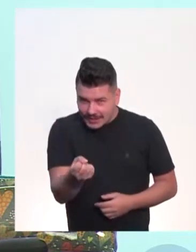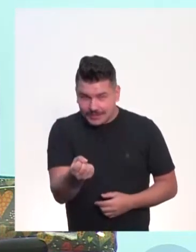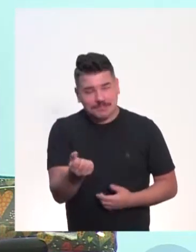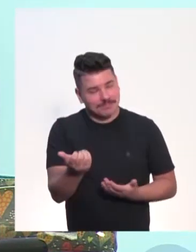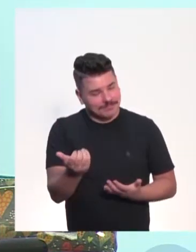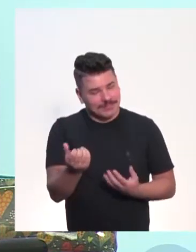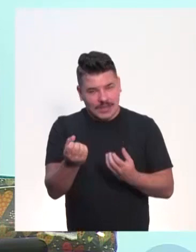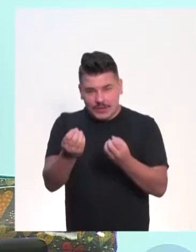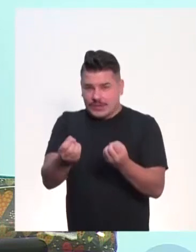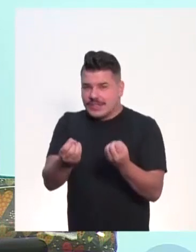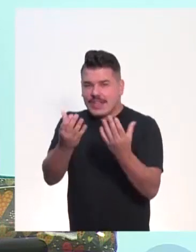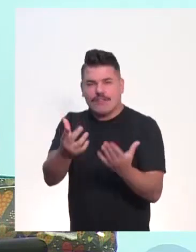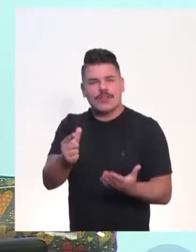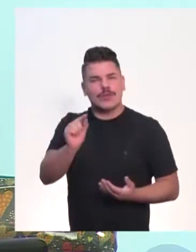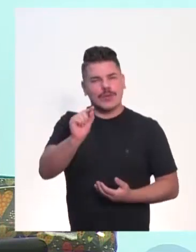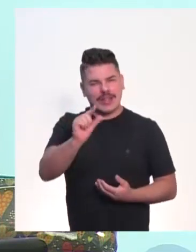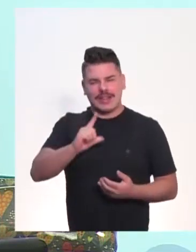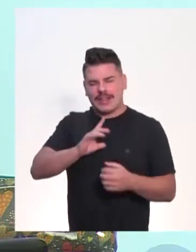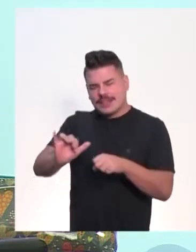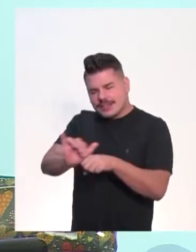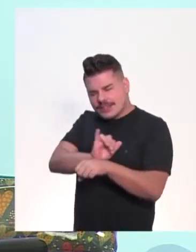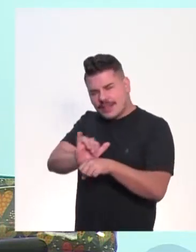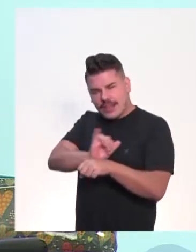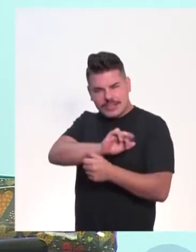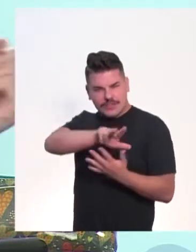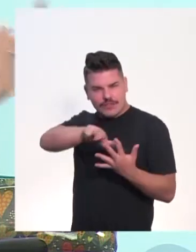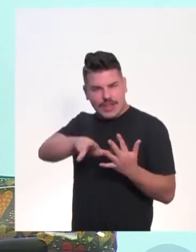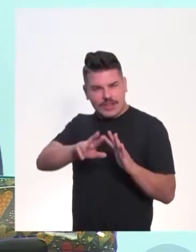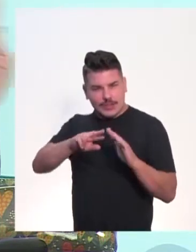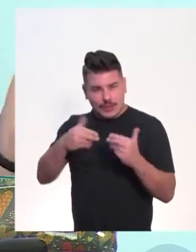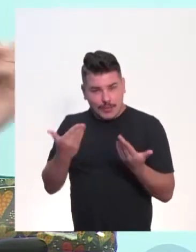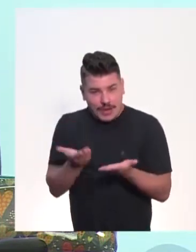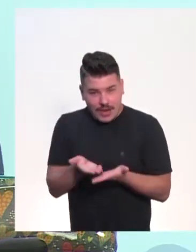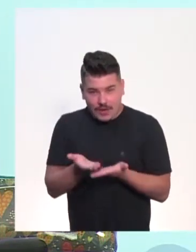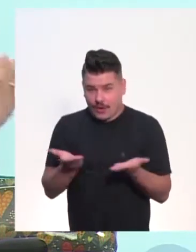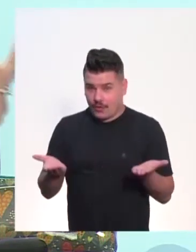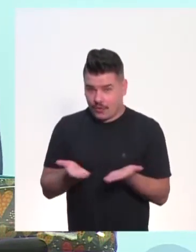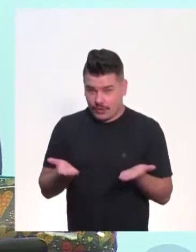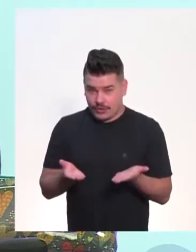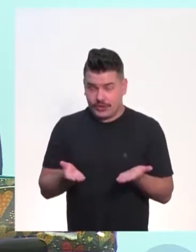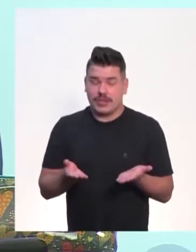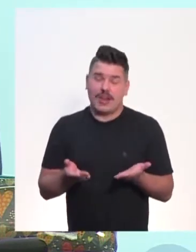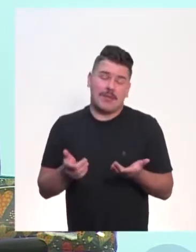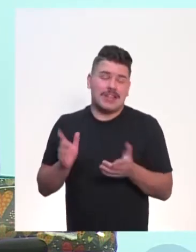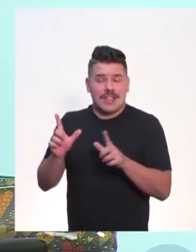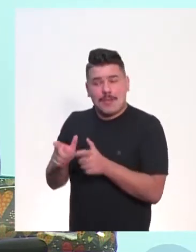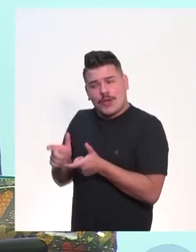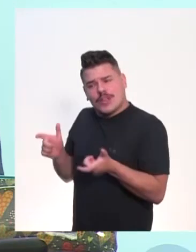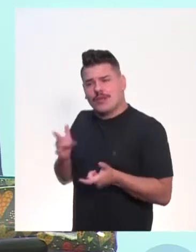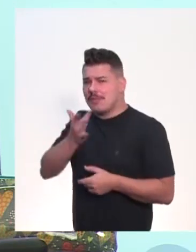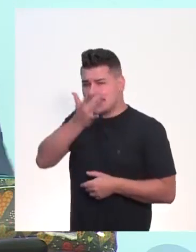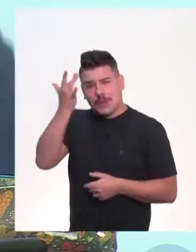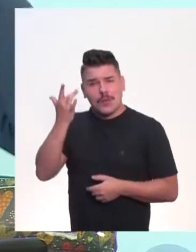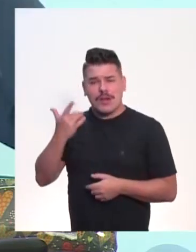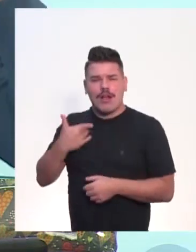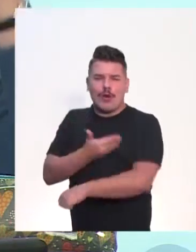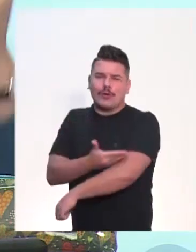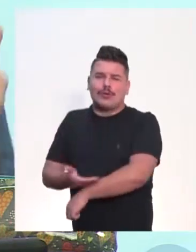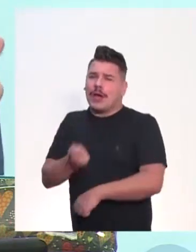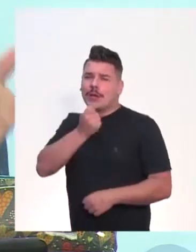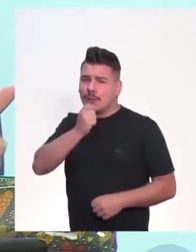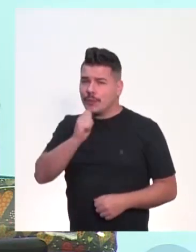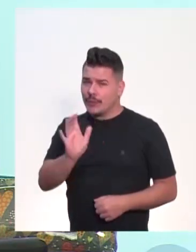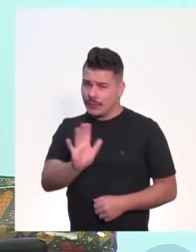vocês utilizem uma dessas técnicas que a gente viu na aula de hoje e que vocês não têm o hábito de utilizar. Seja pensar